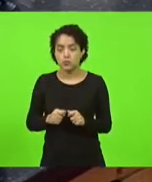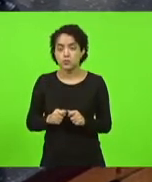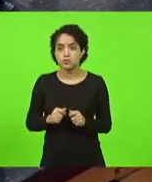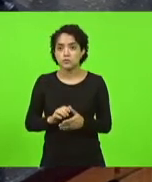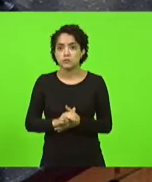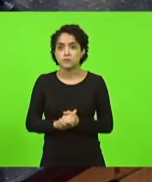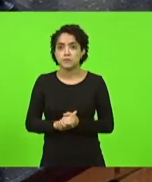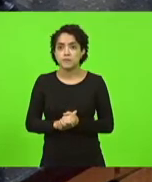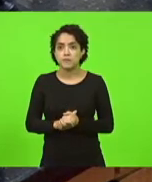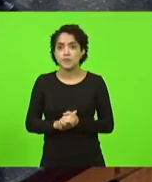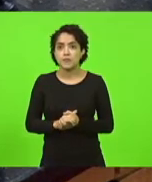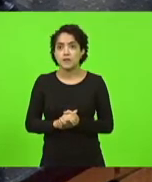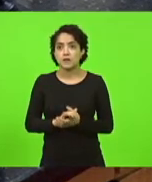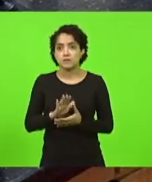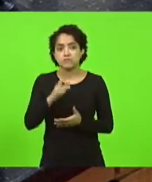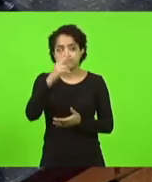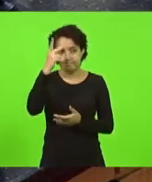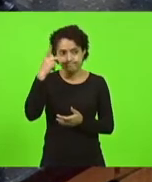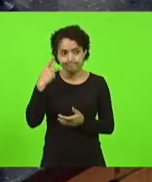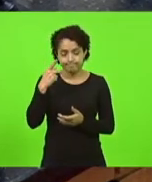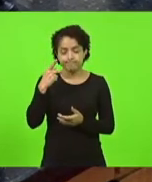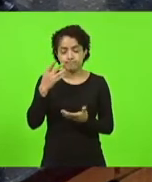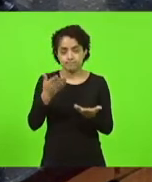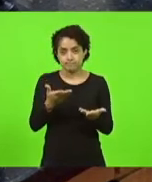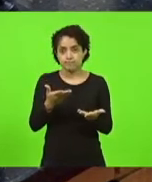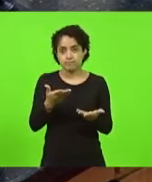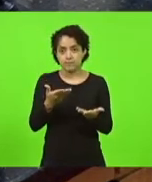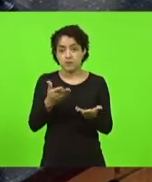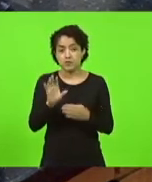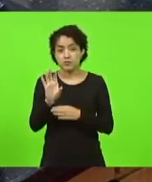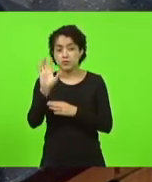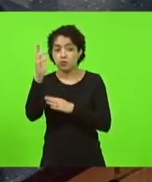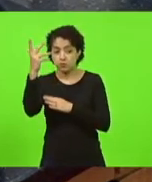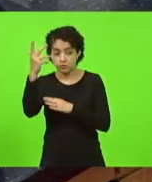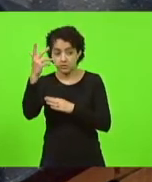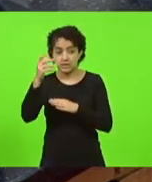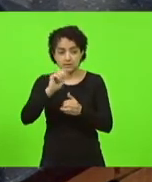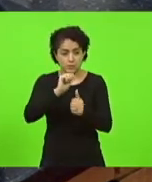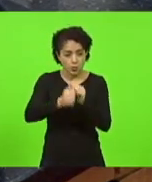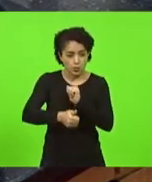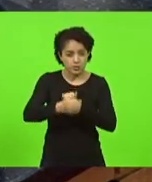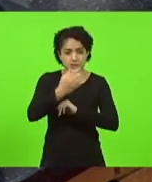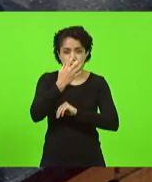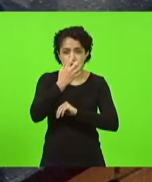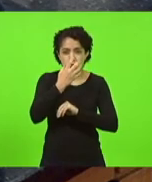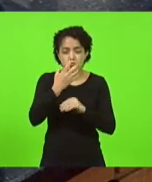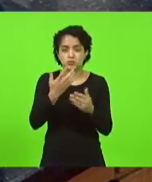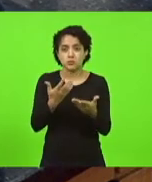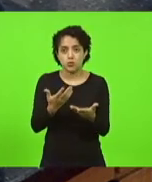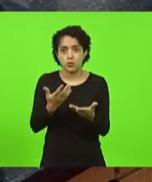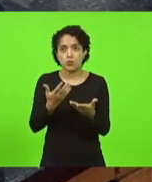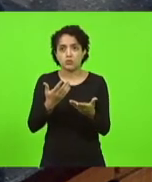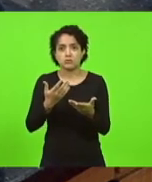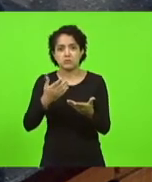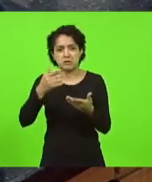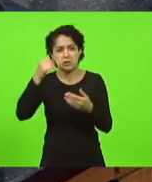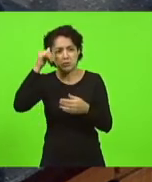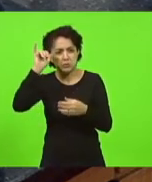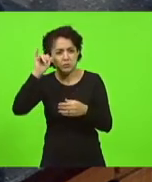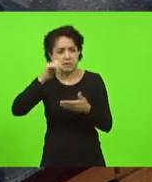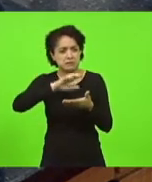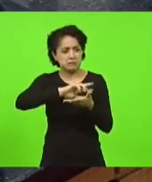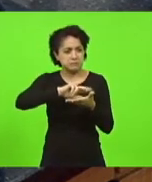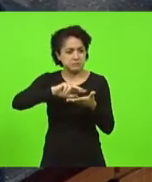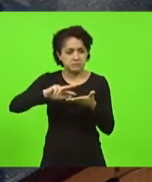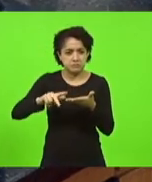plenário. Mas, deputada Paulinha, esse tipo de coisa que acontece com corridas de cachorro, enfim, tourada, todas essas